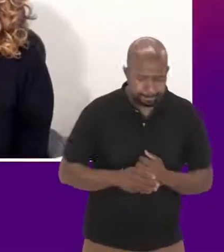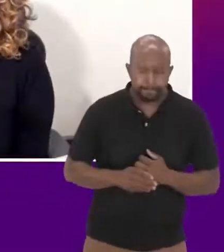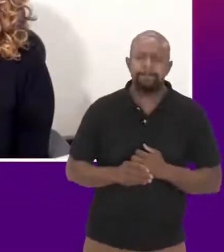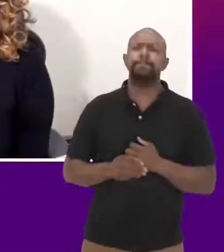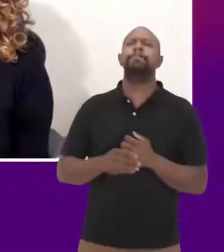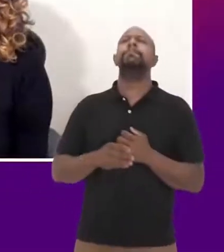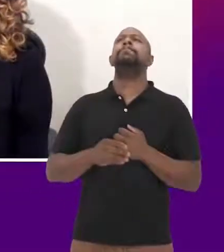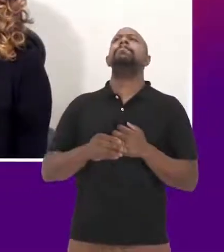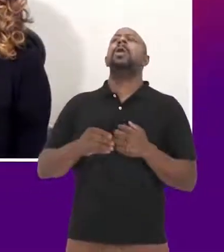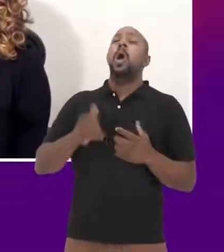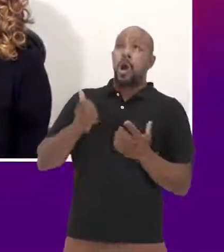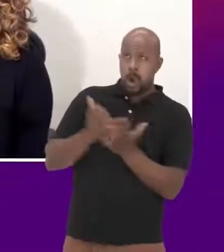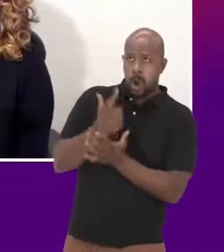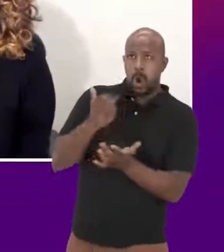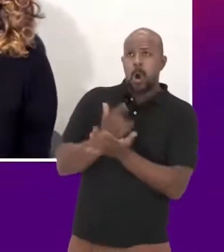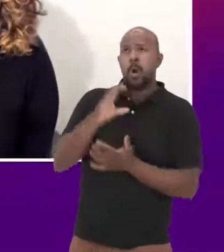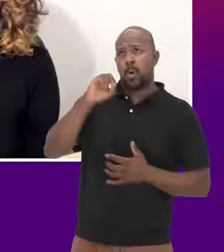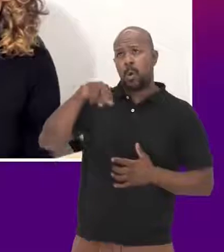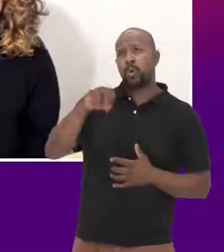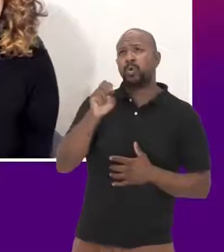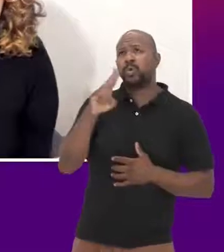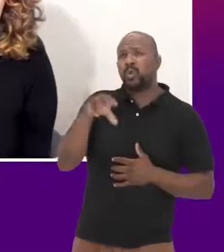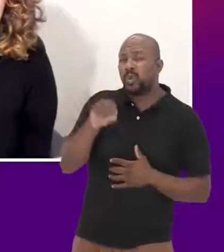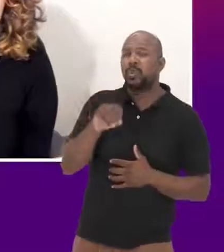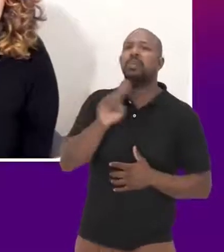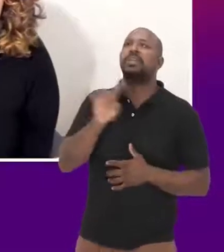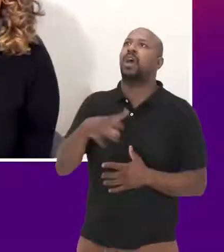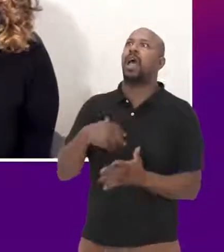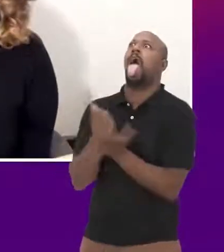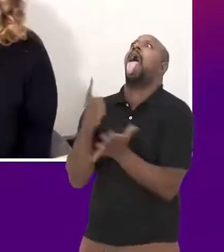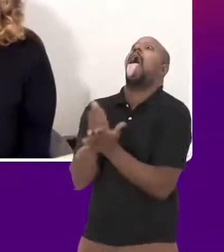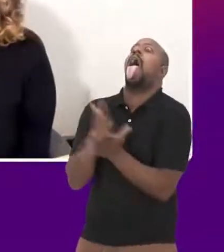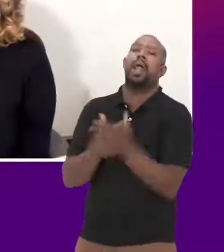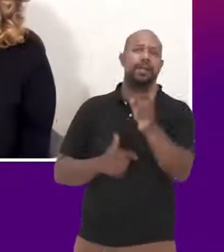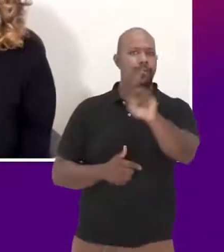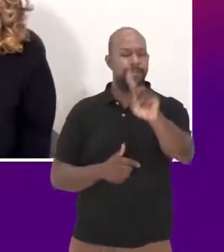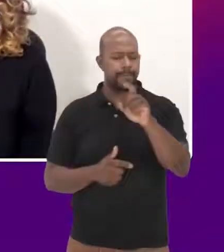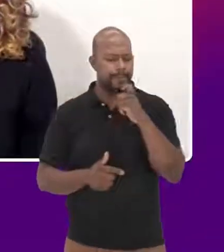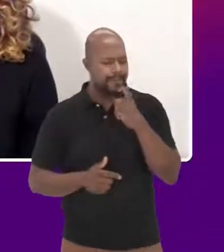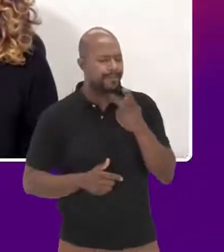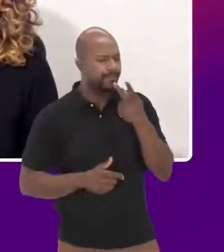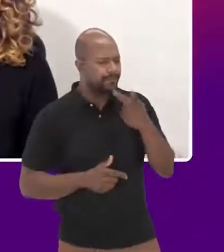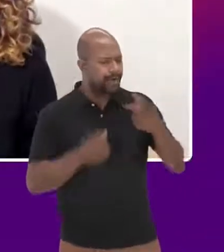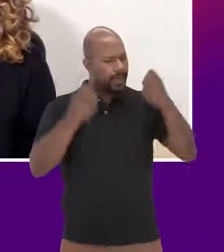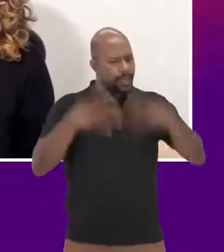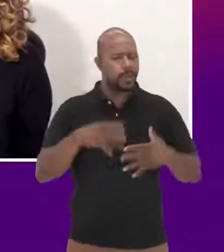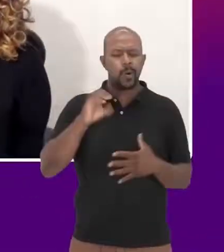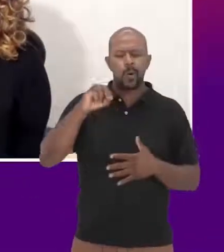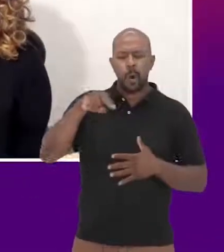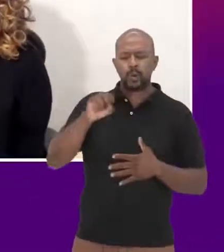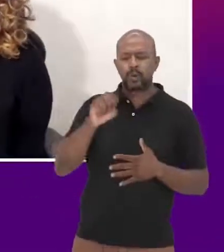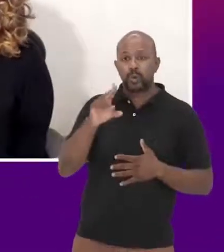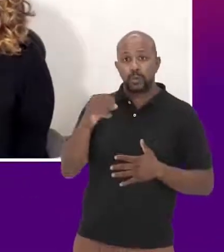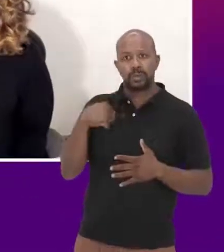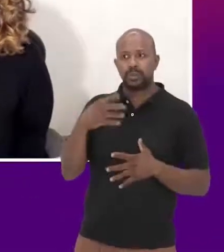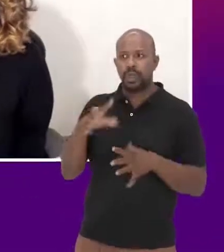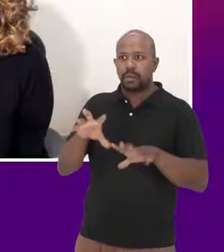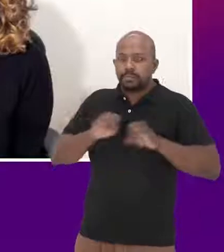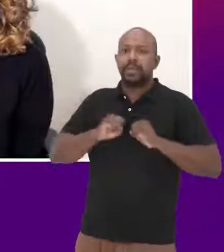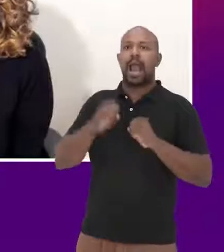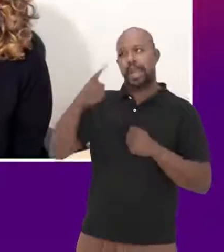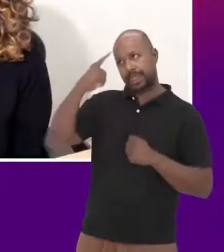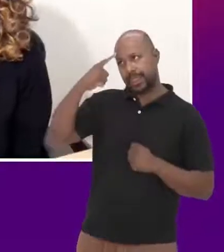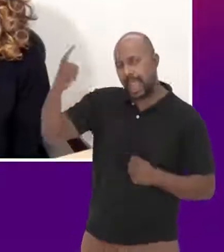O consumo, a gente não está falando só do comprar, a gente também está falando de um consumo de ideias,